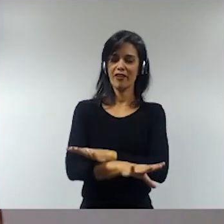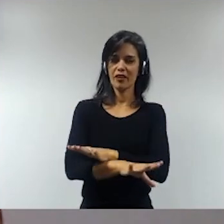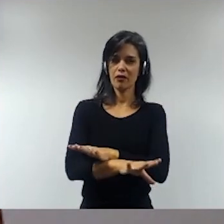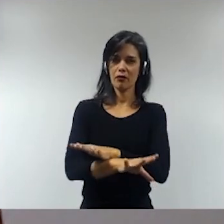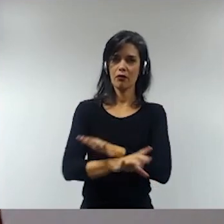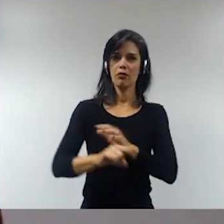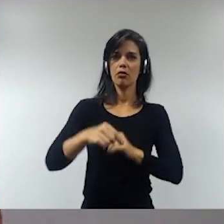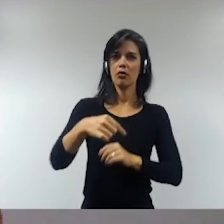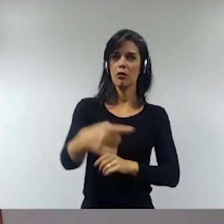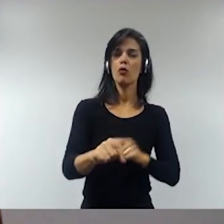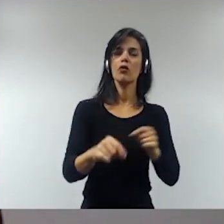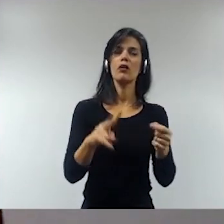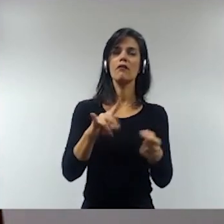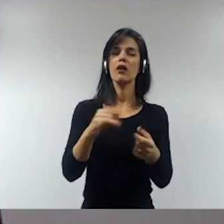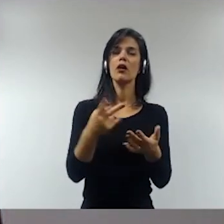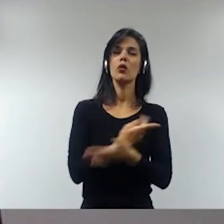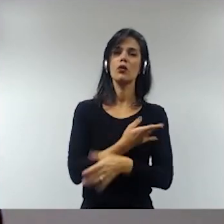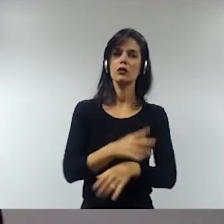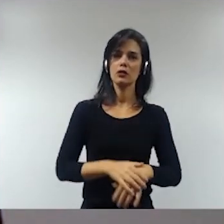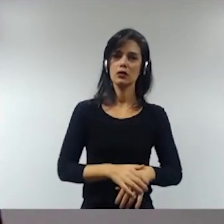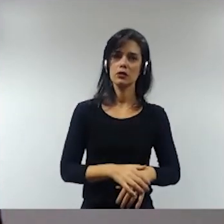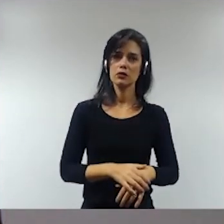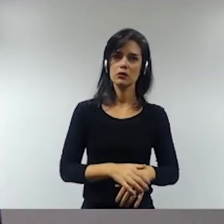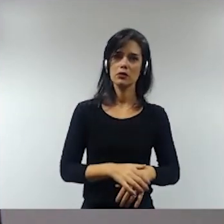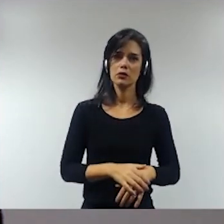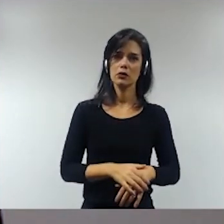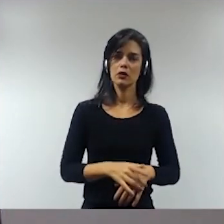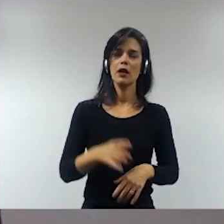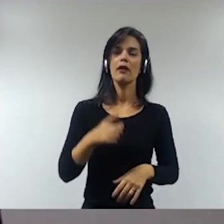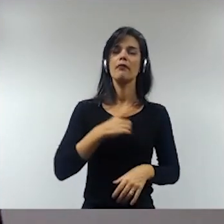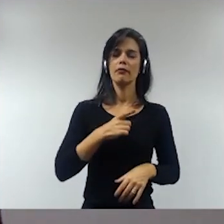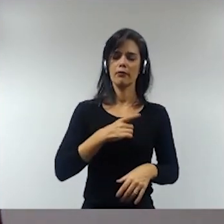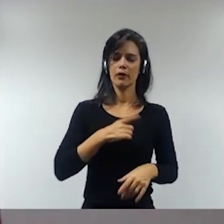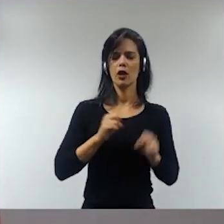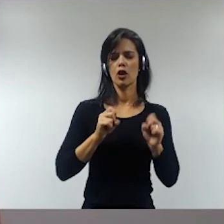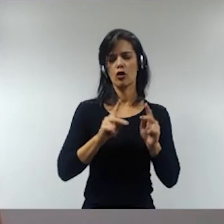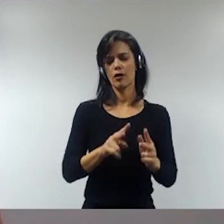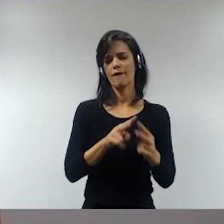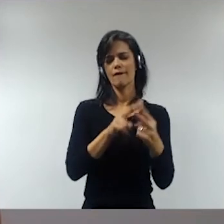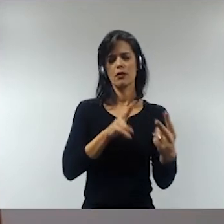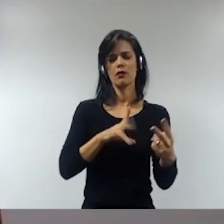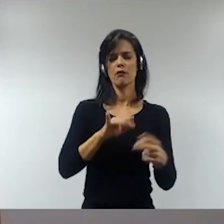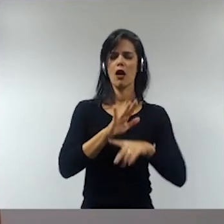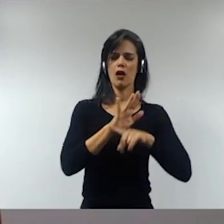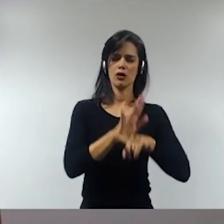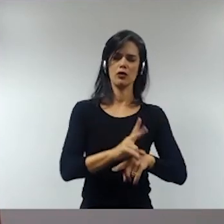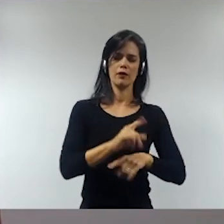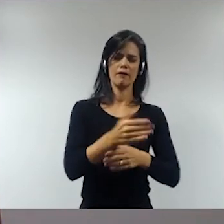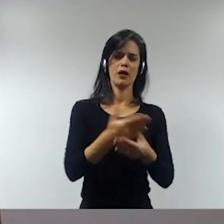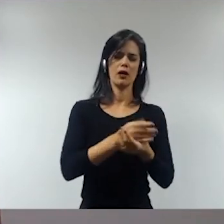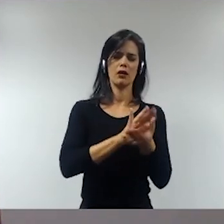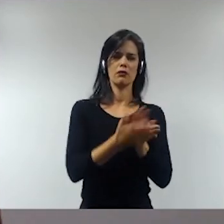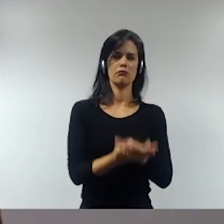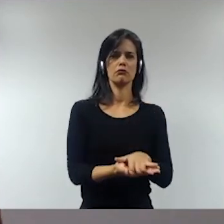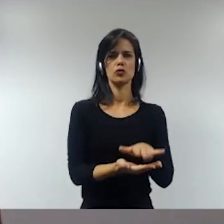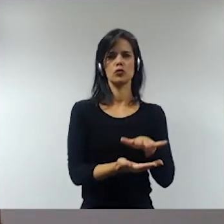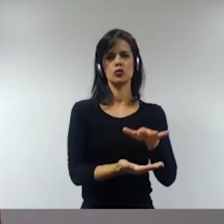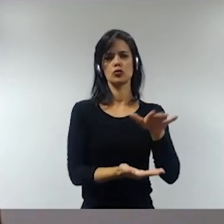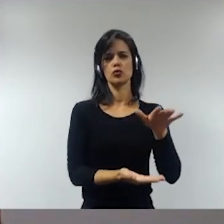tão expressivos. Nós vamos ver cada vez mais, nós advogados, cada vez mais com a